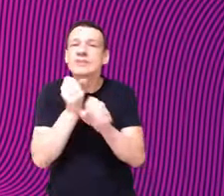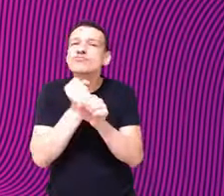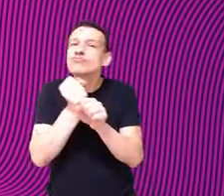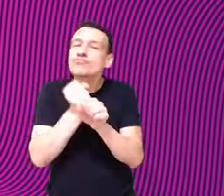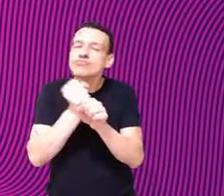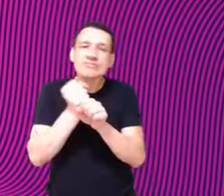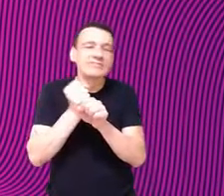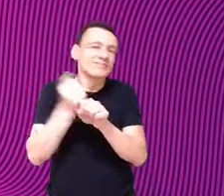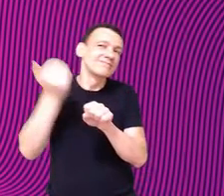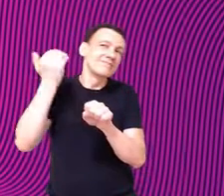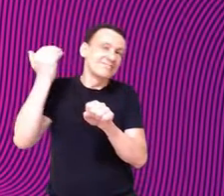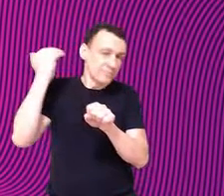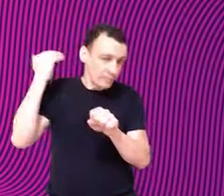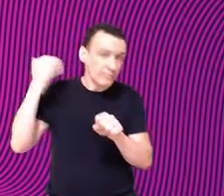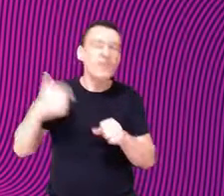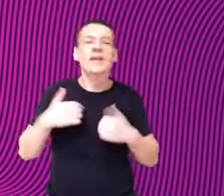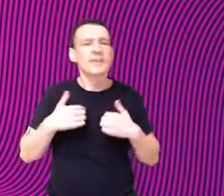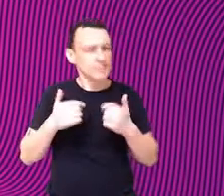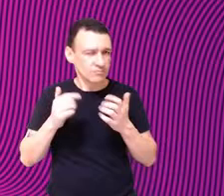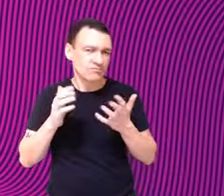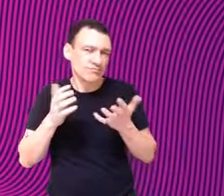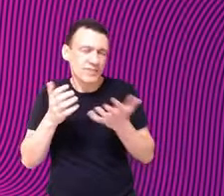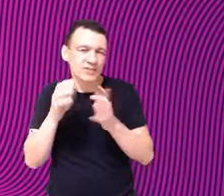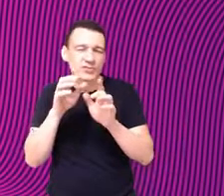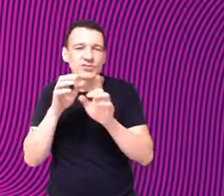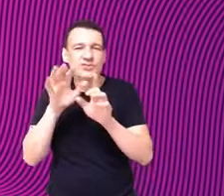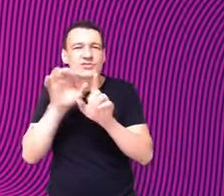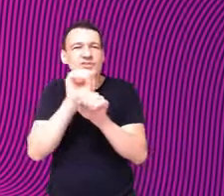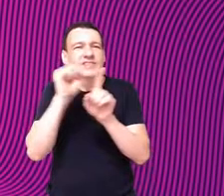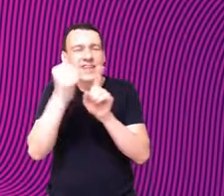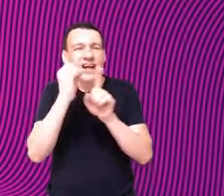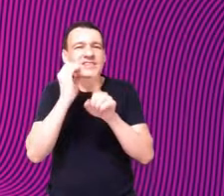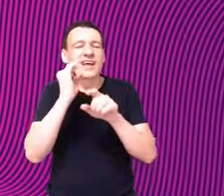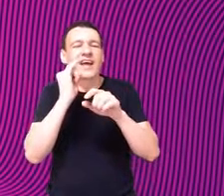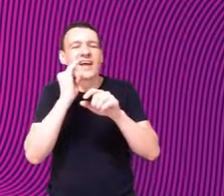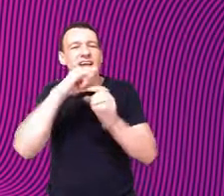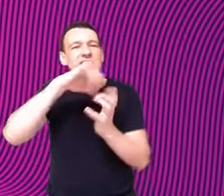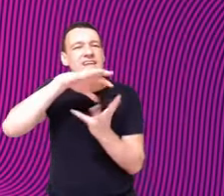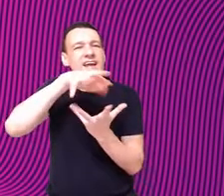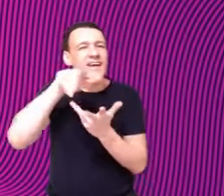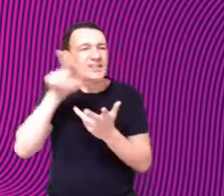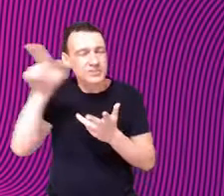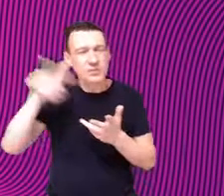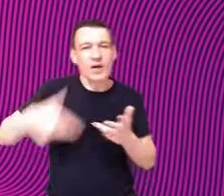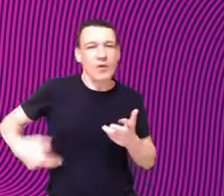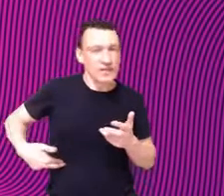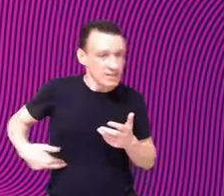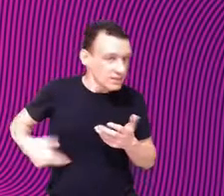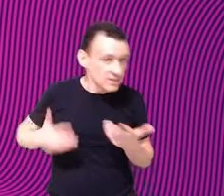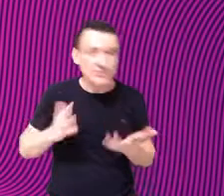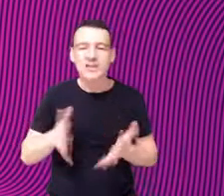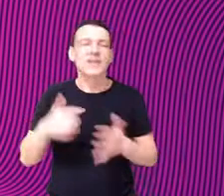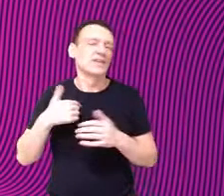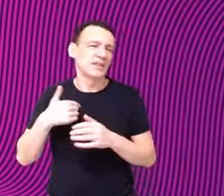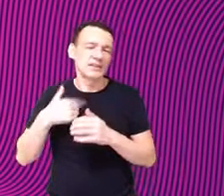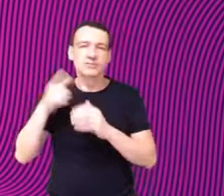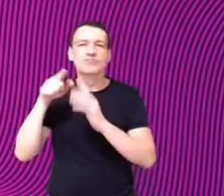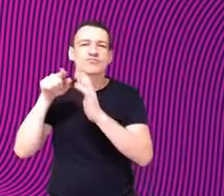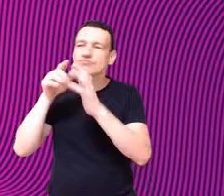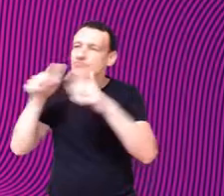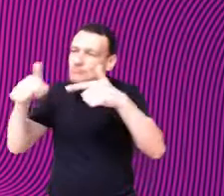de iniciativas junto com Sociedade Internacional de Nefrologia, iniciativas locais também,